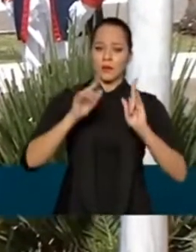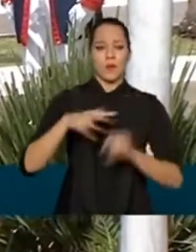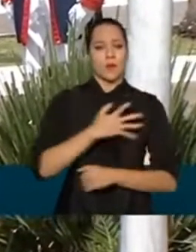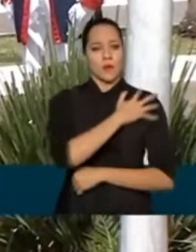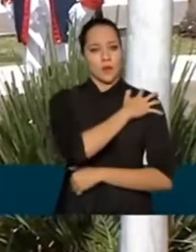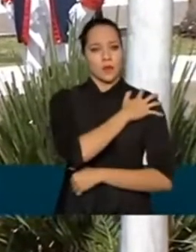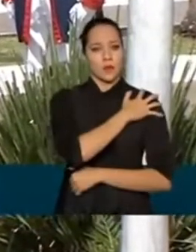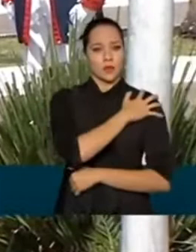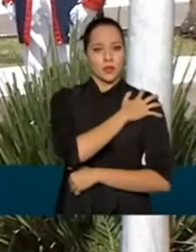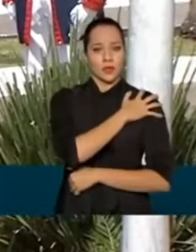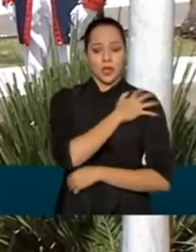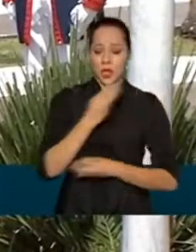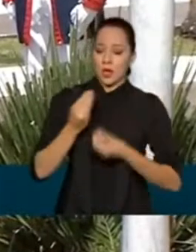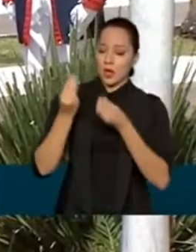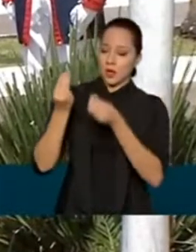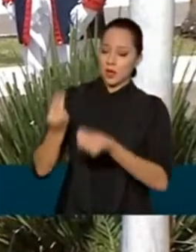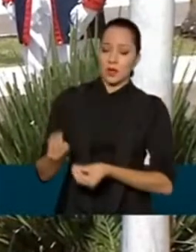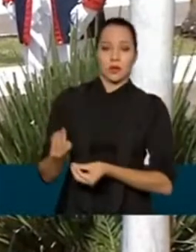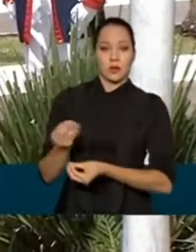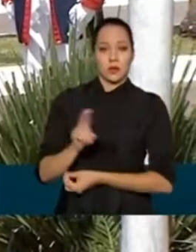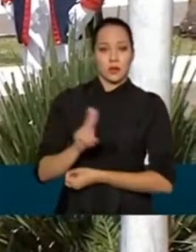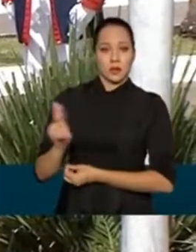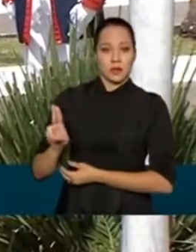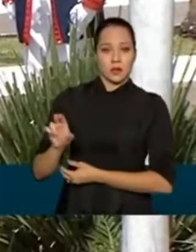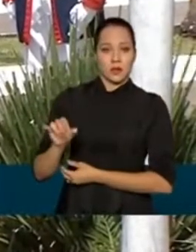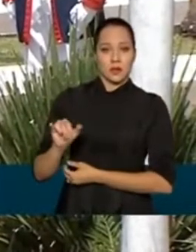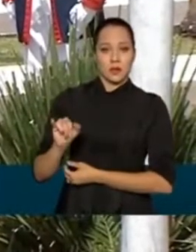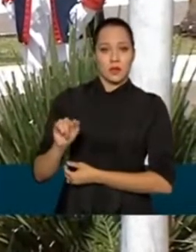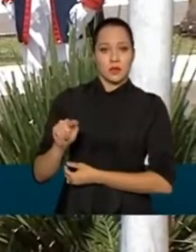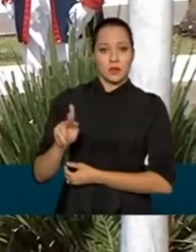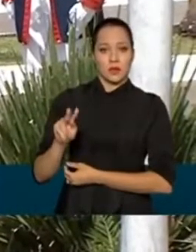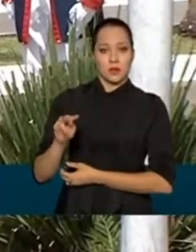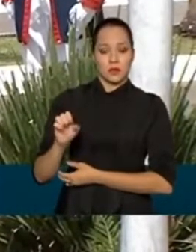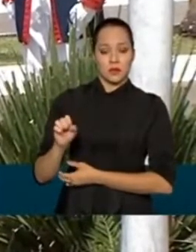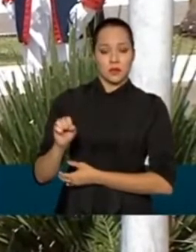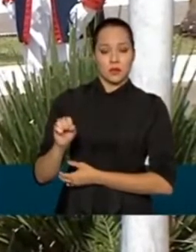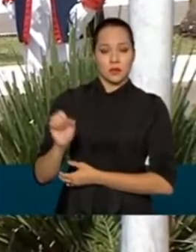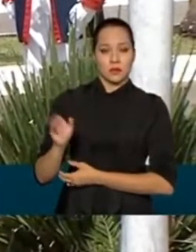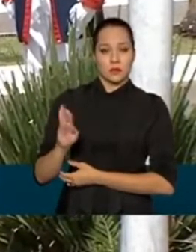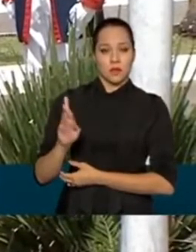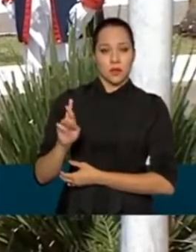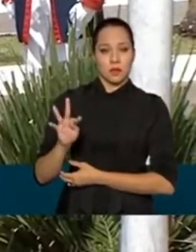Marinha ao almirante de esquadra Ilkis Barbosa Júnior.